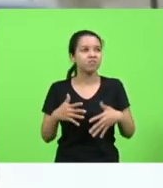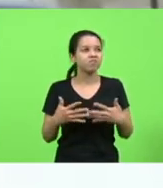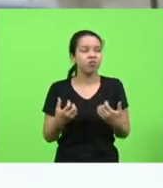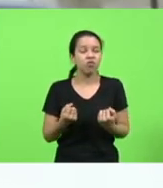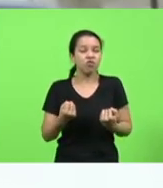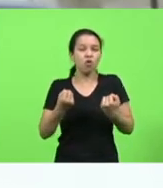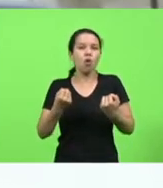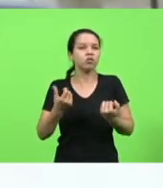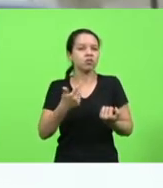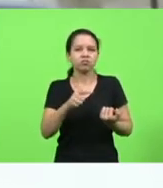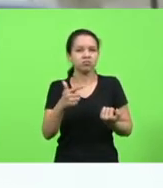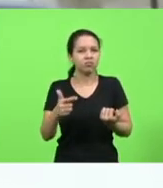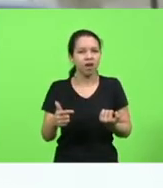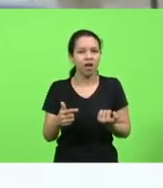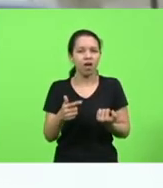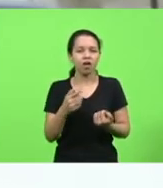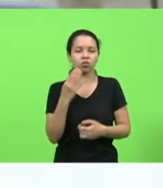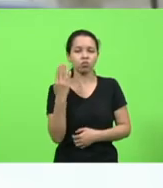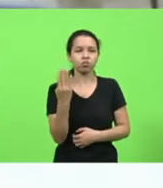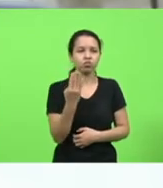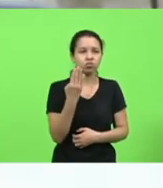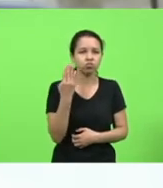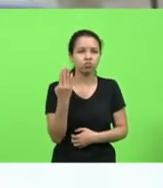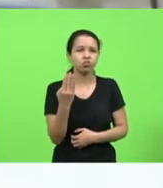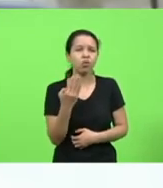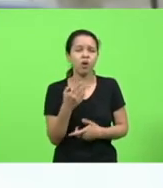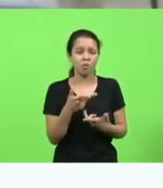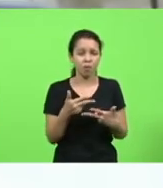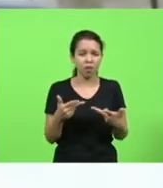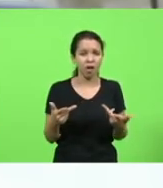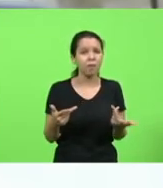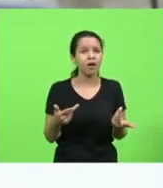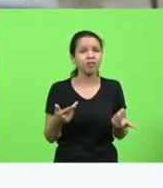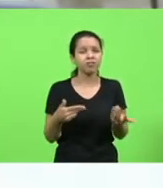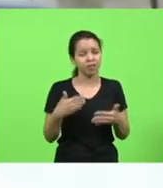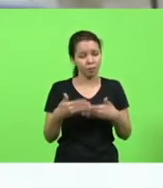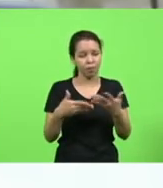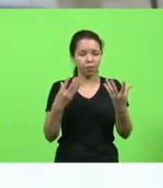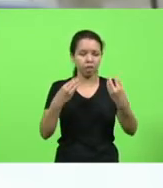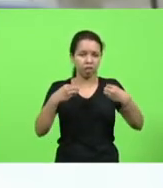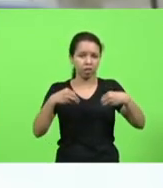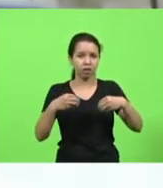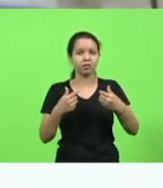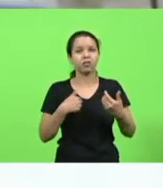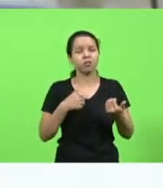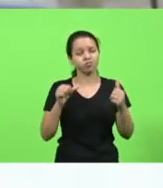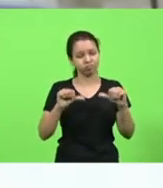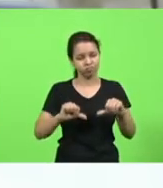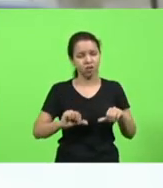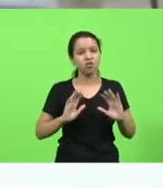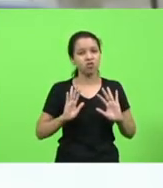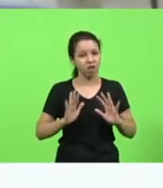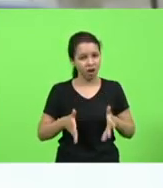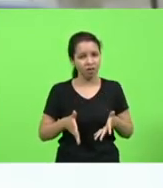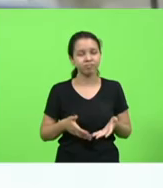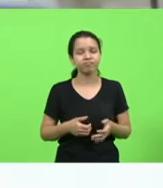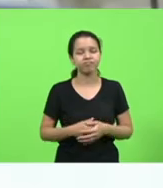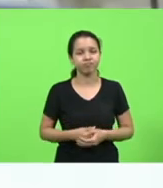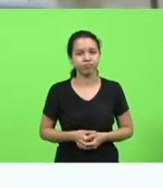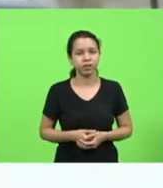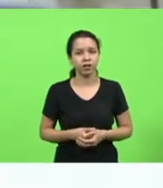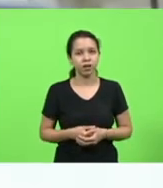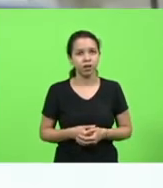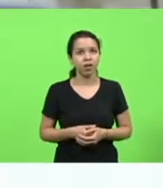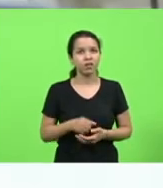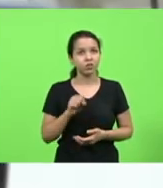tontura, problema nos esfínteres, enfim, é uma doença degenerativa. Então, a gente já é muito afetado por essa doença. Então, automaticamente, se a